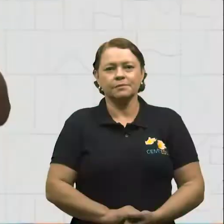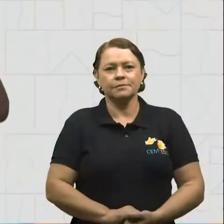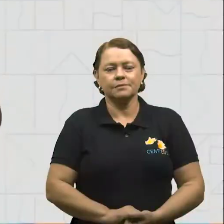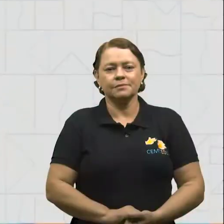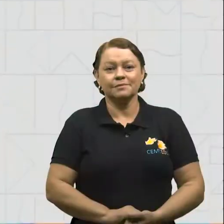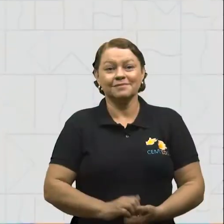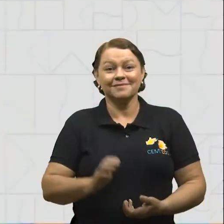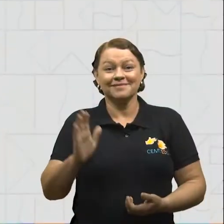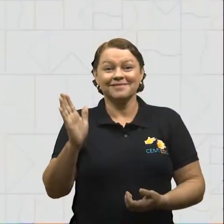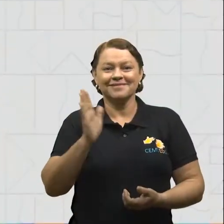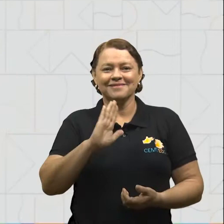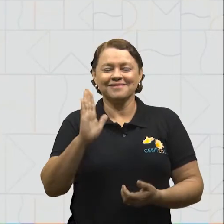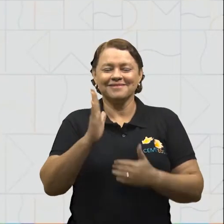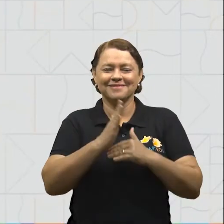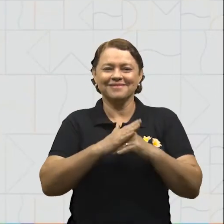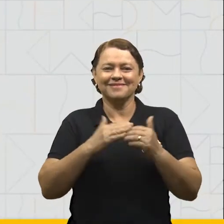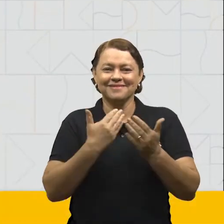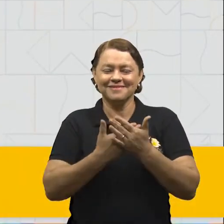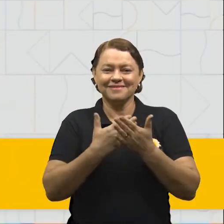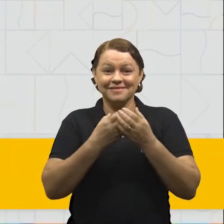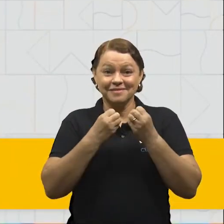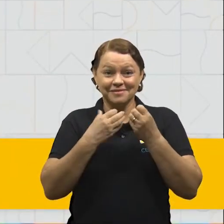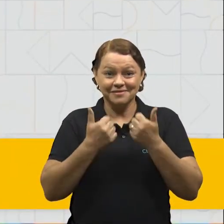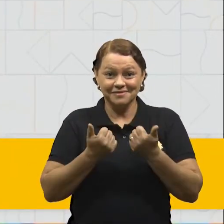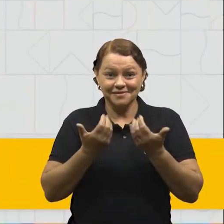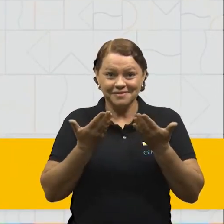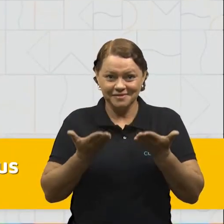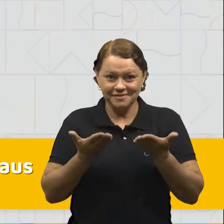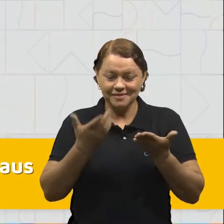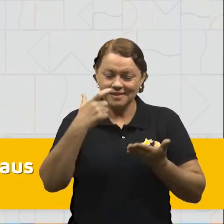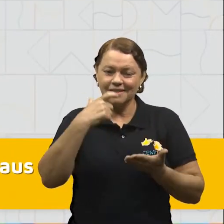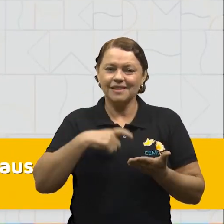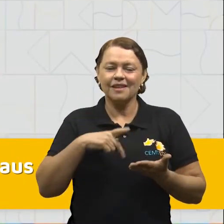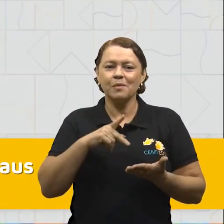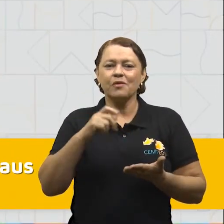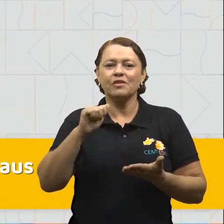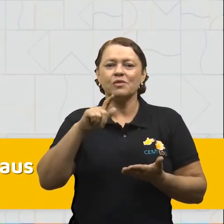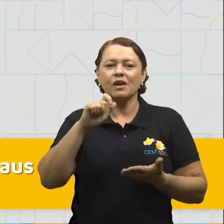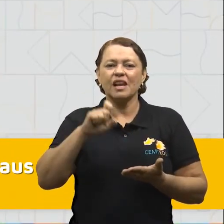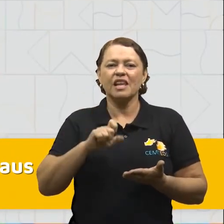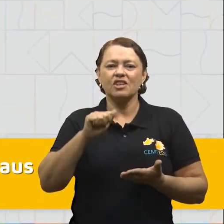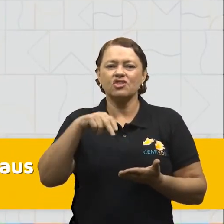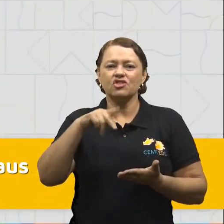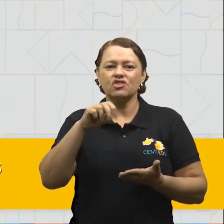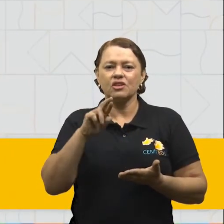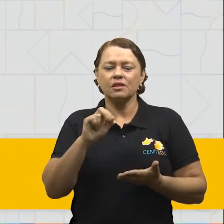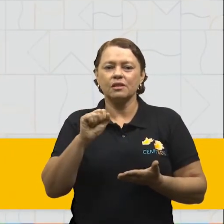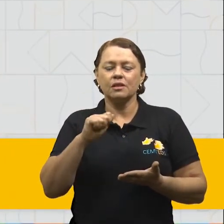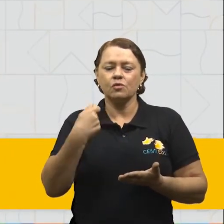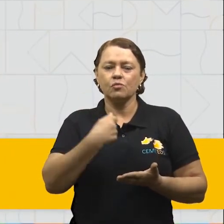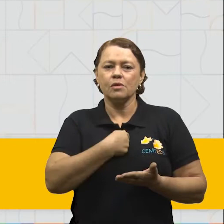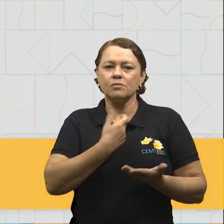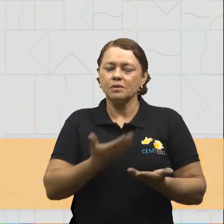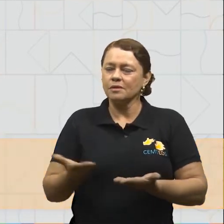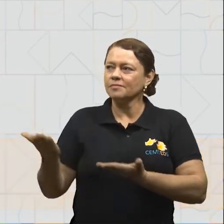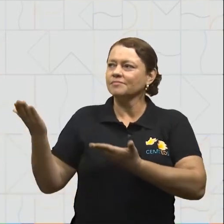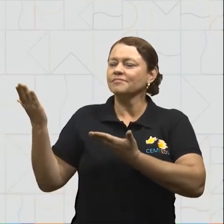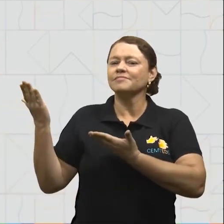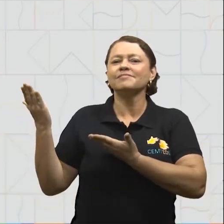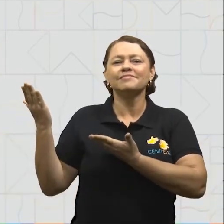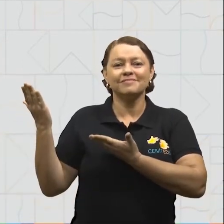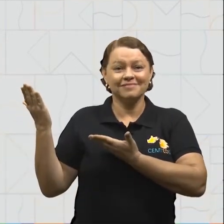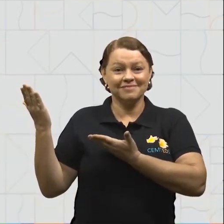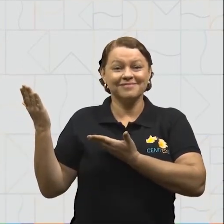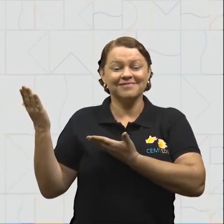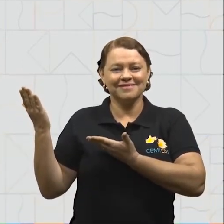o Olá querida estudante tudo bem com você aqui é o professor Alexandre novamente e o meu sinal na comunidade surda